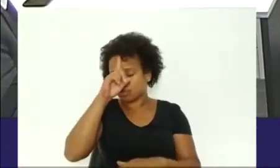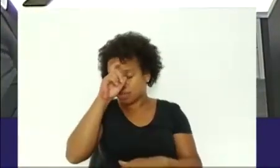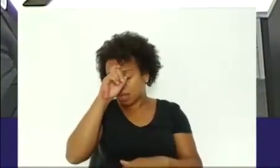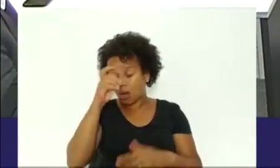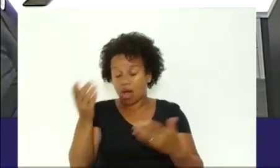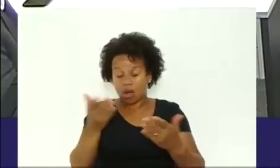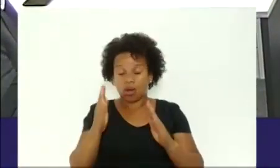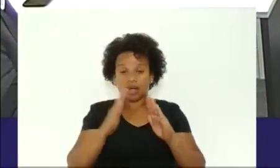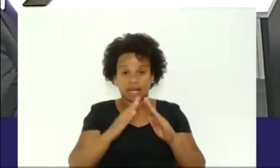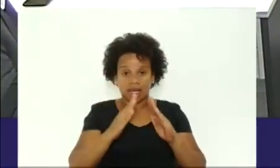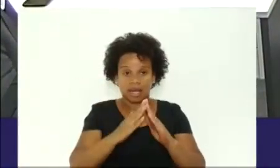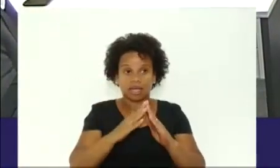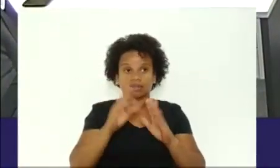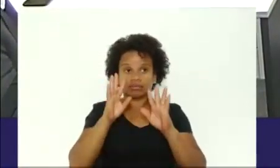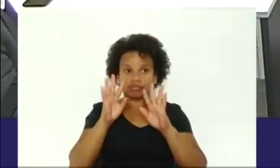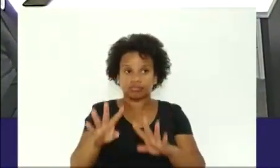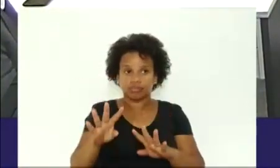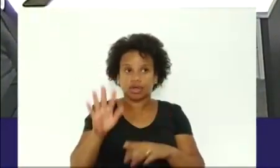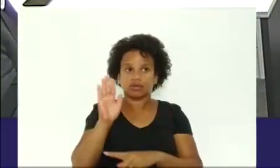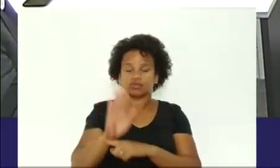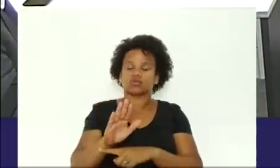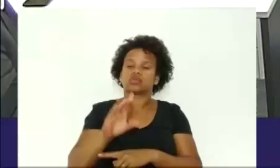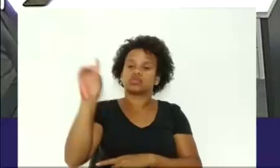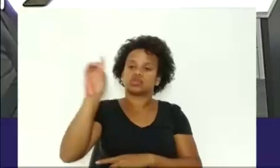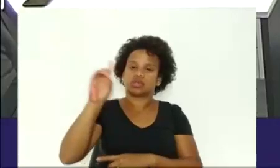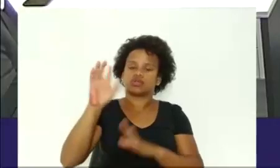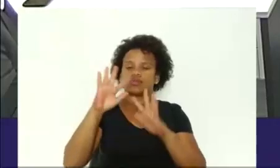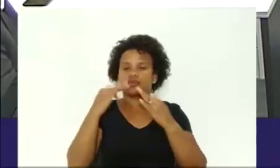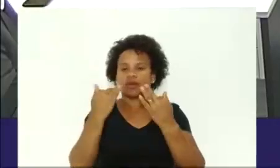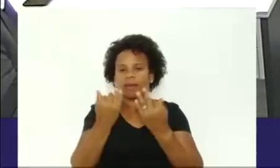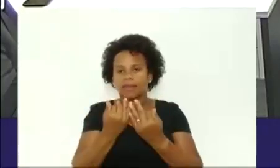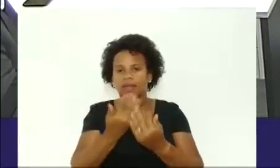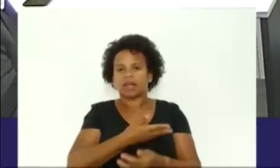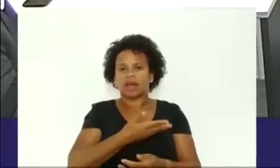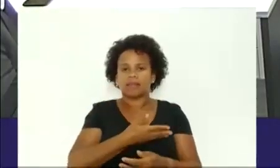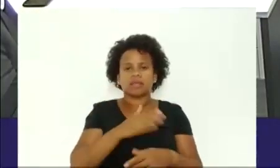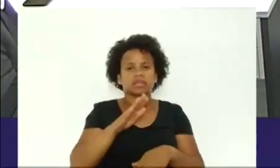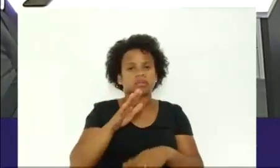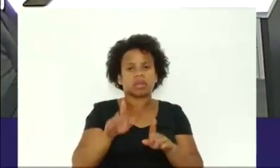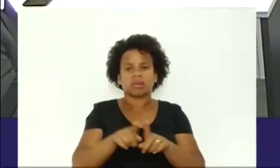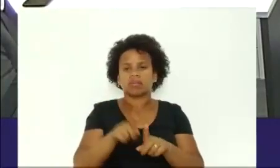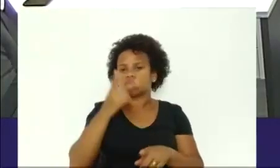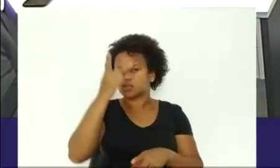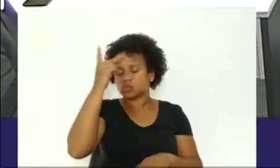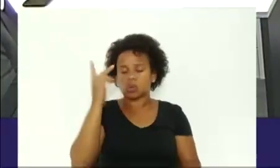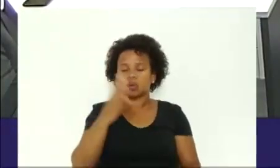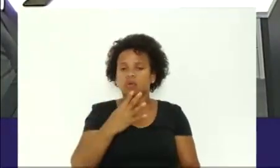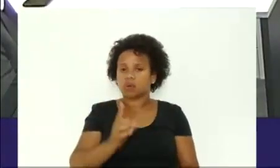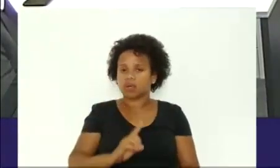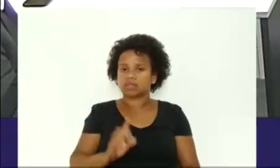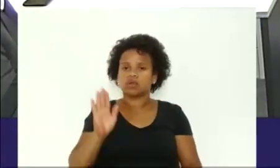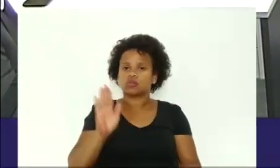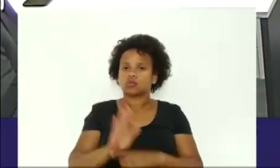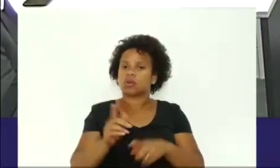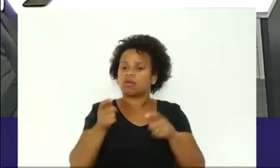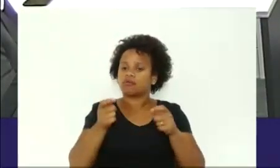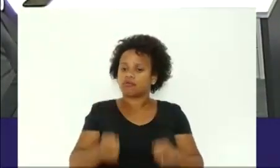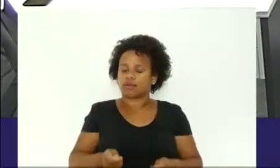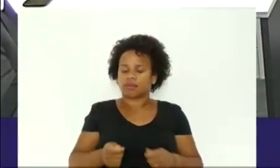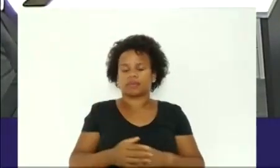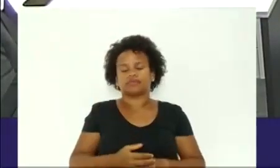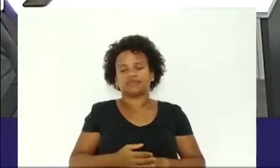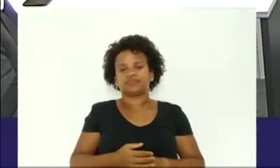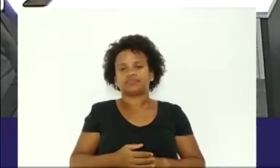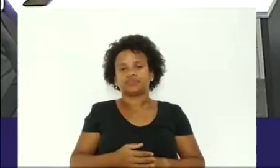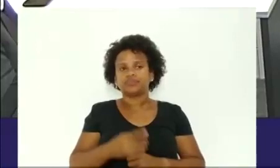de Deus, da família, amigos e até desconhecidos, que a mantiveram firme nesse tempo. Ela diz